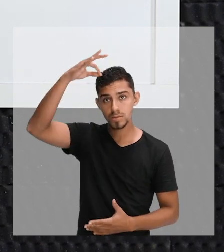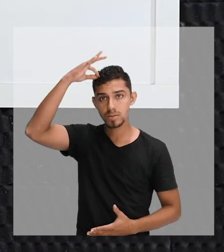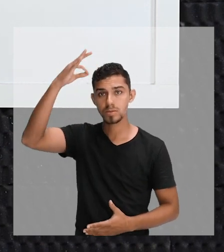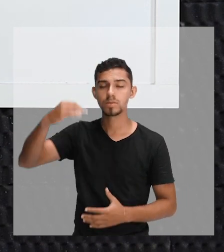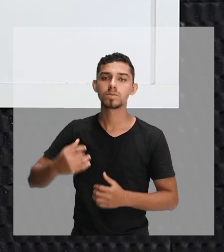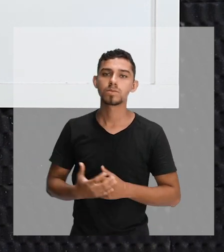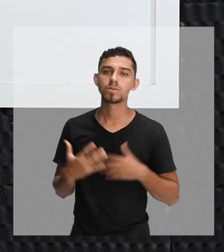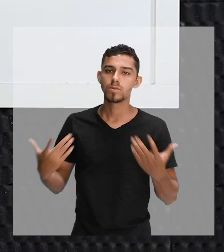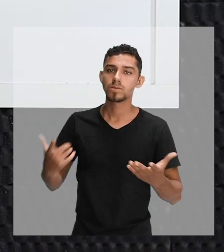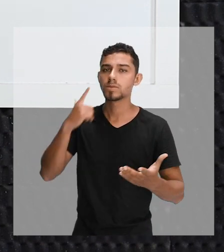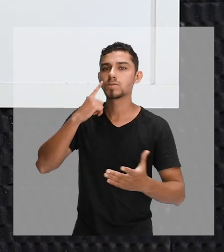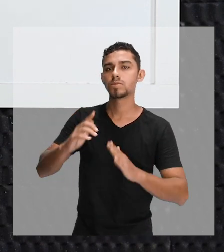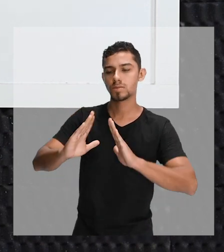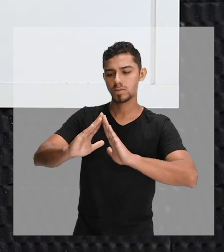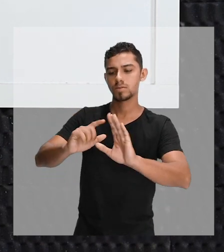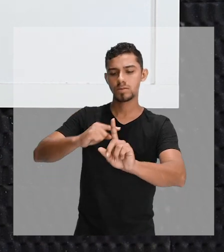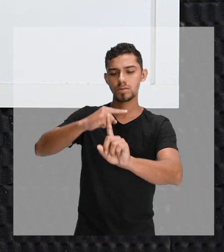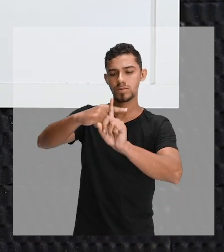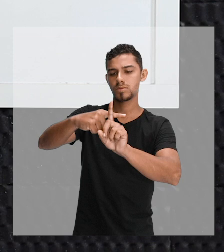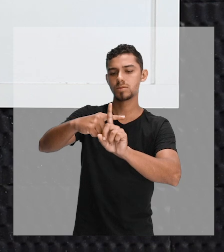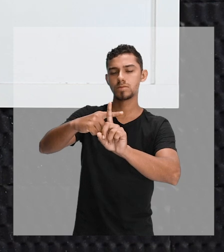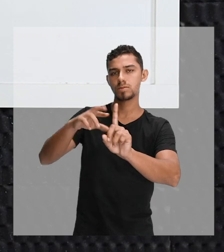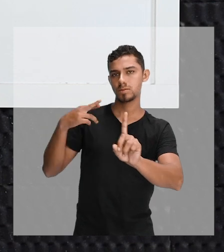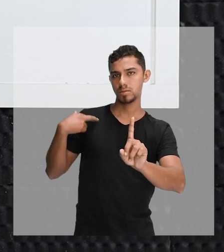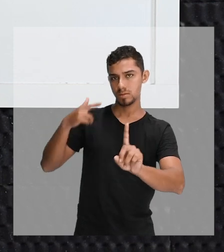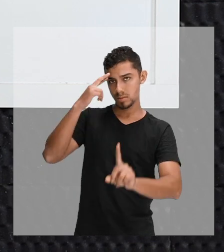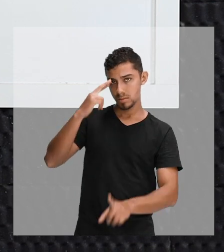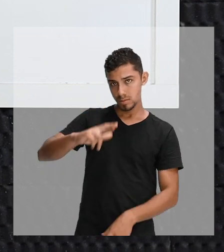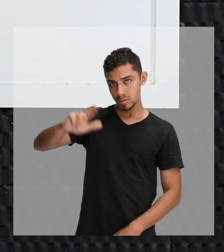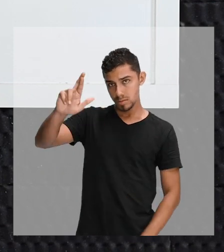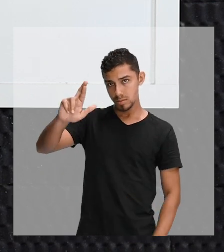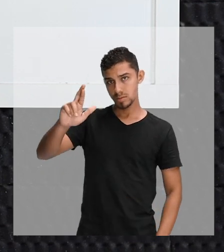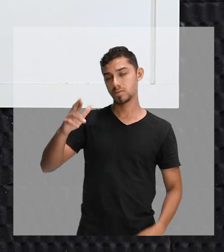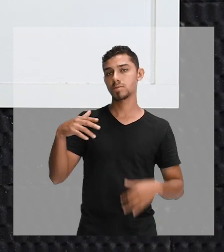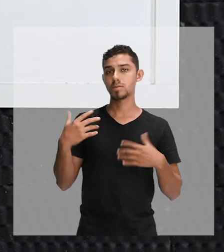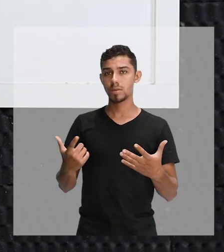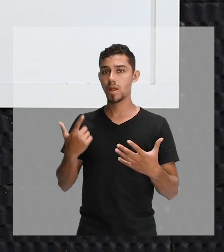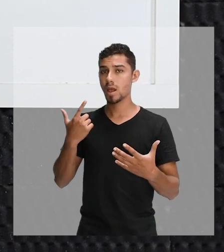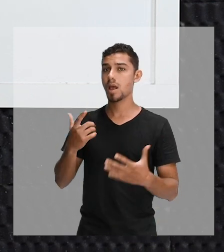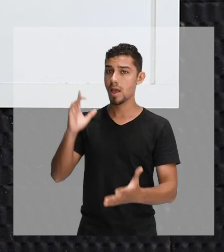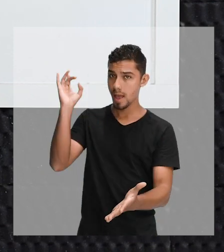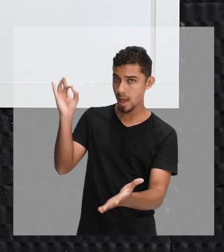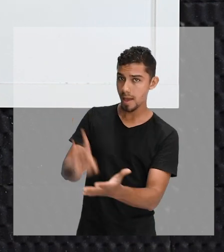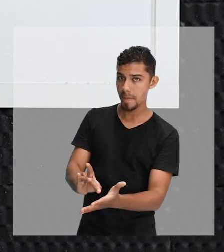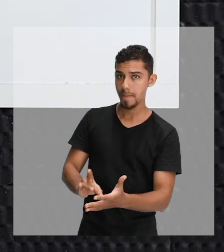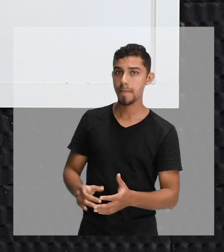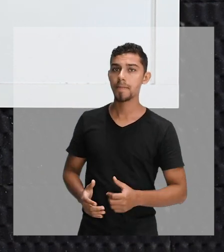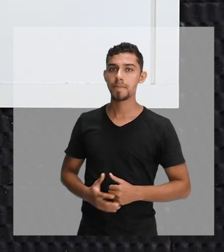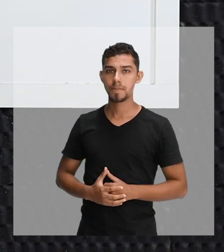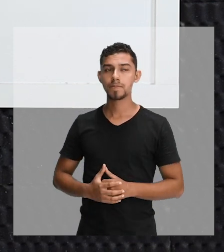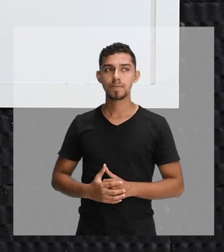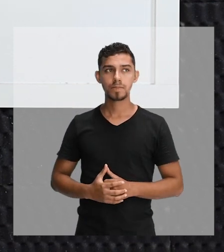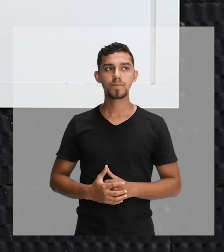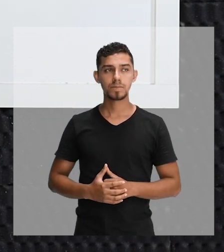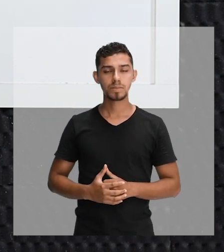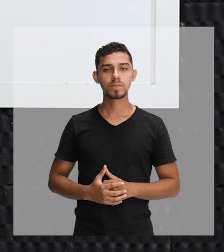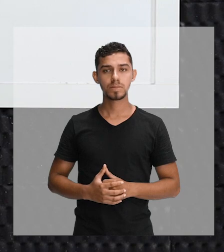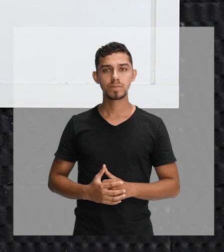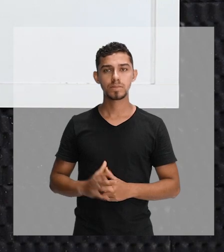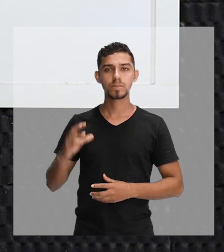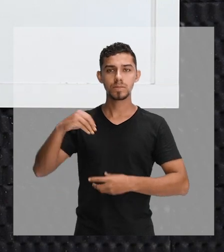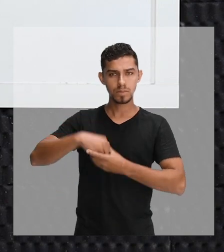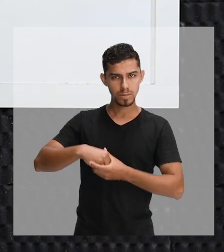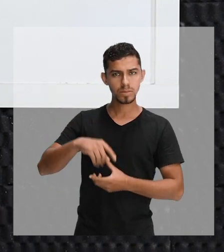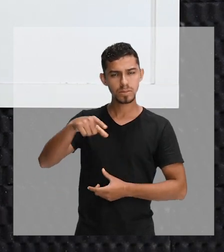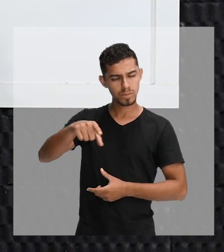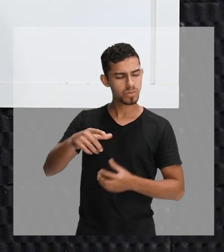que é associado à igreja, associado à religião. Isso mesmo, meu caro. Você é perfeito, você é um